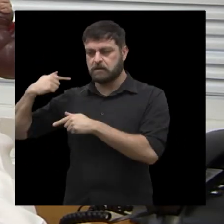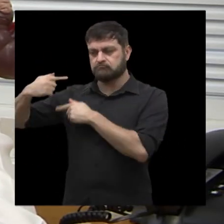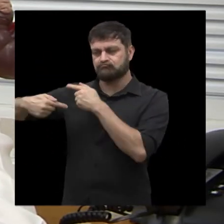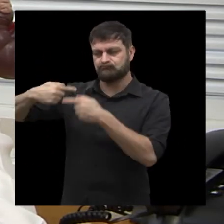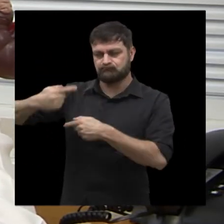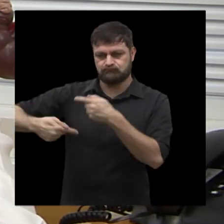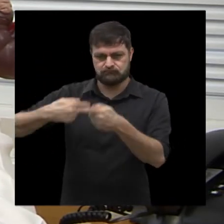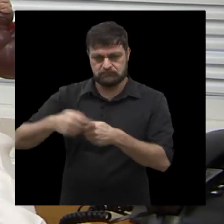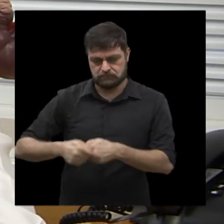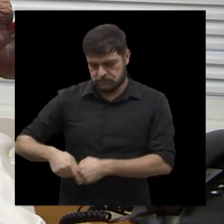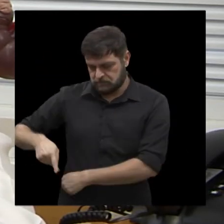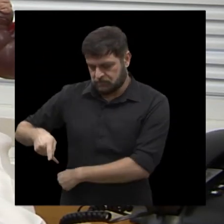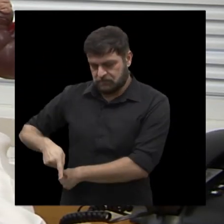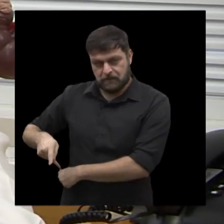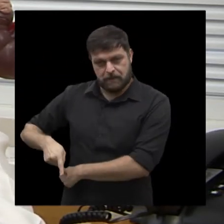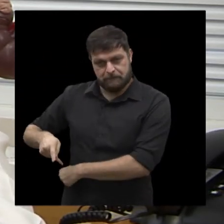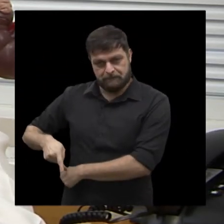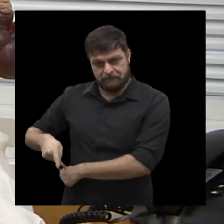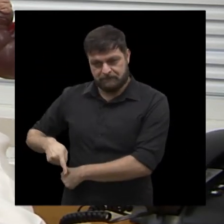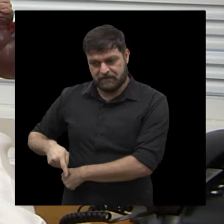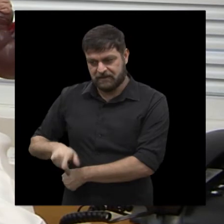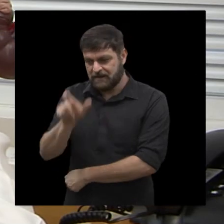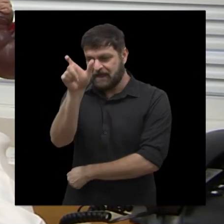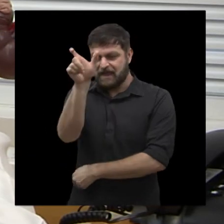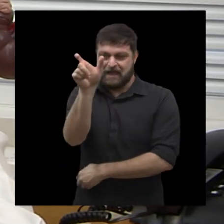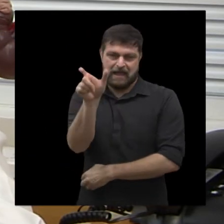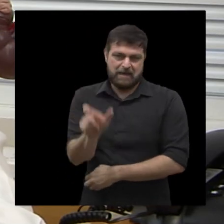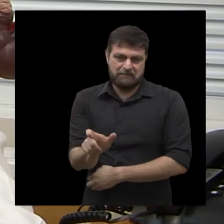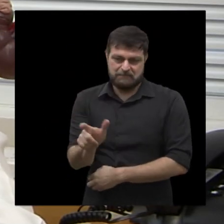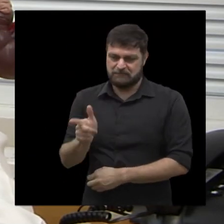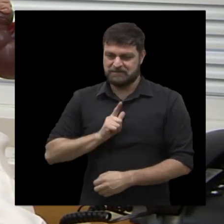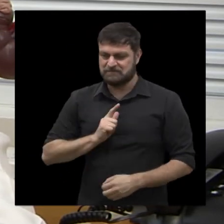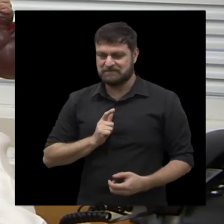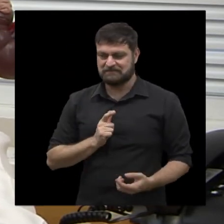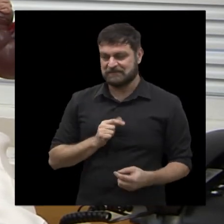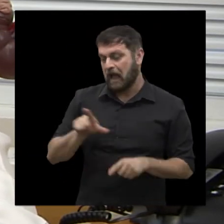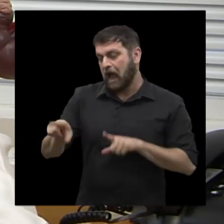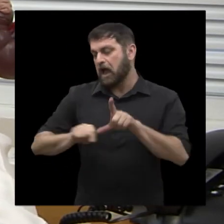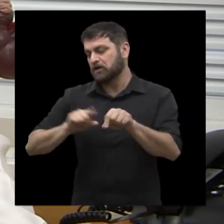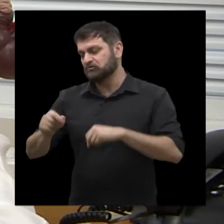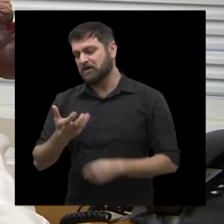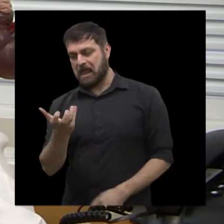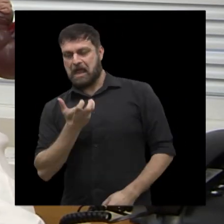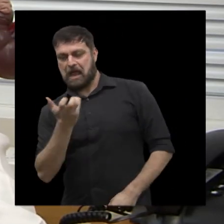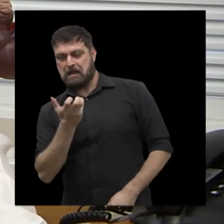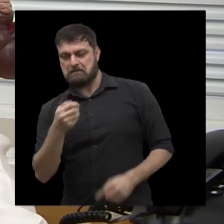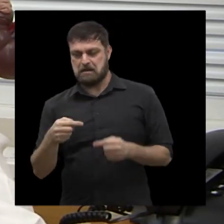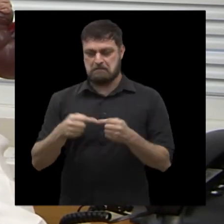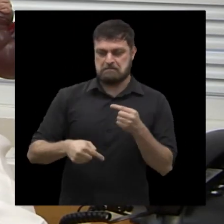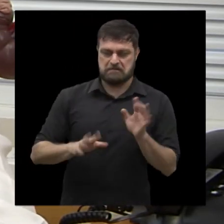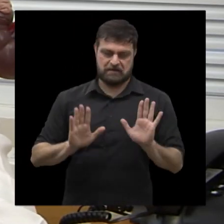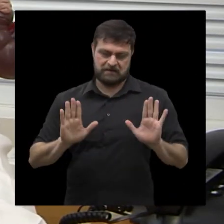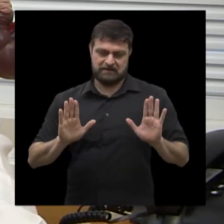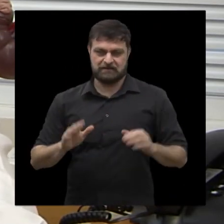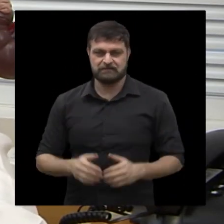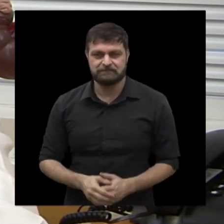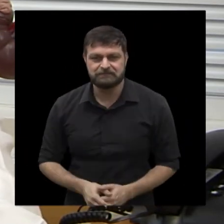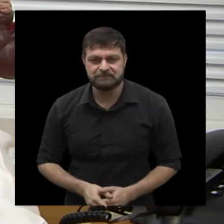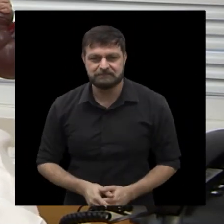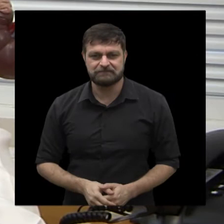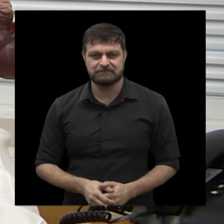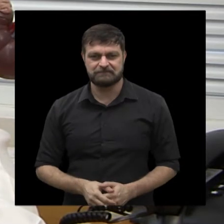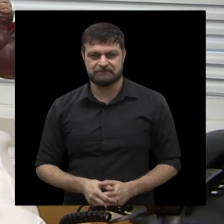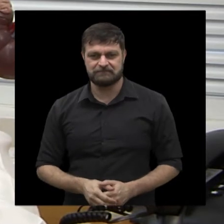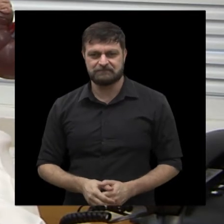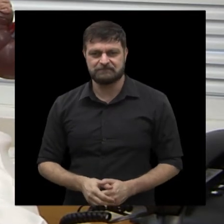pedra no rim tem quem pode, não tem quem quer, né? Isso é uma coisa que exato. Não